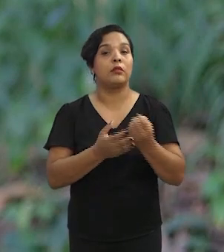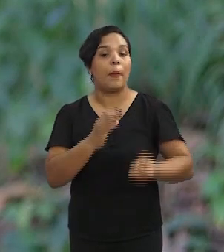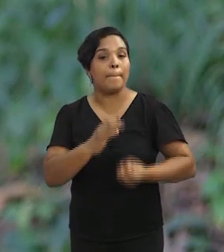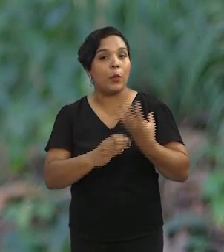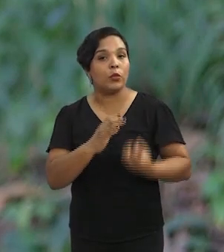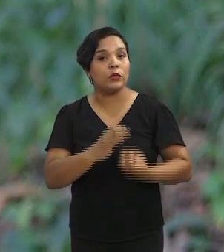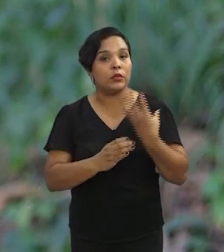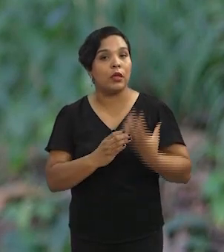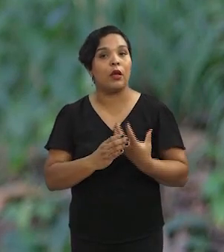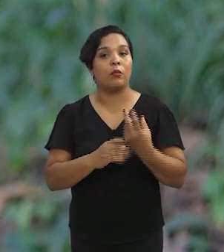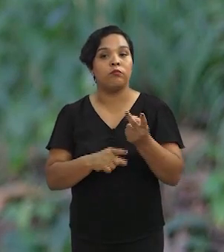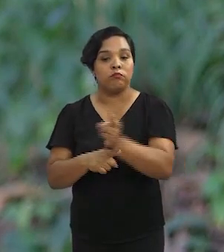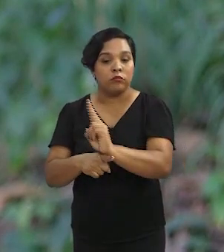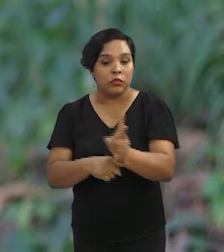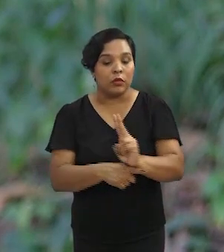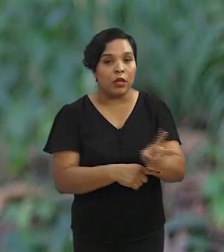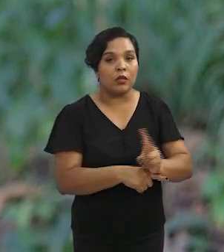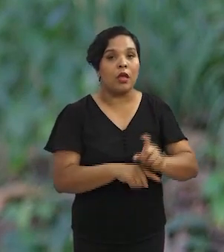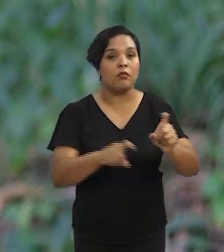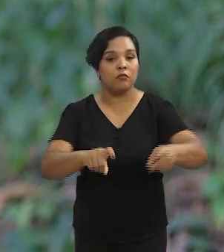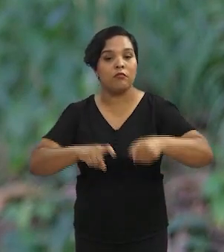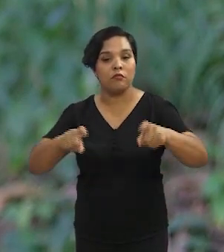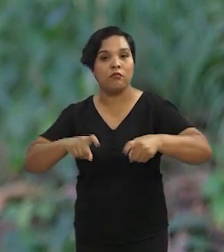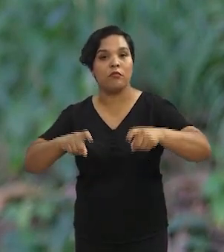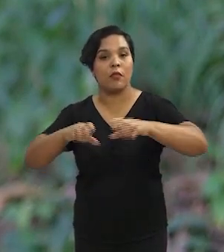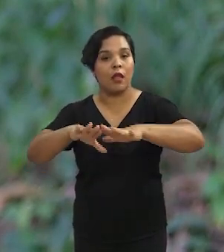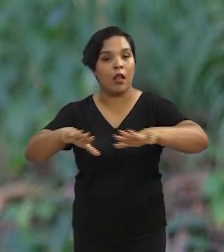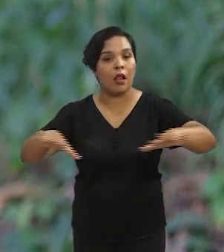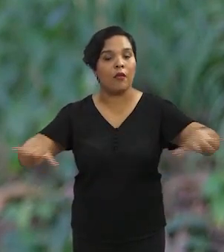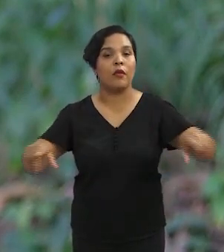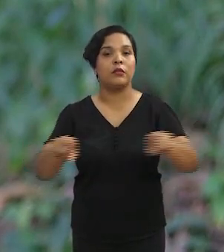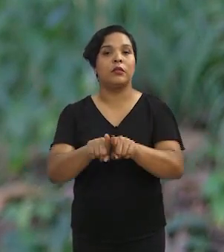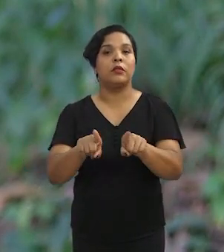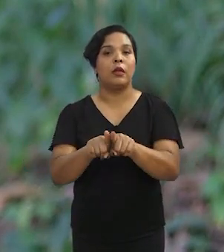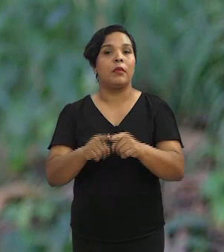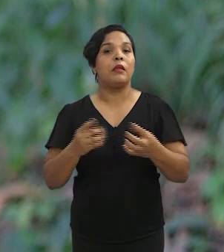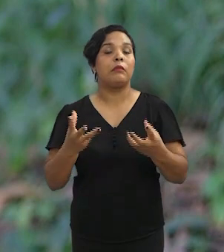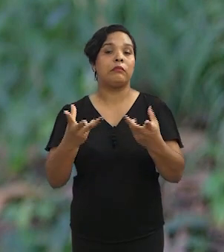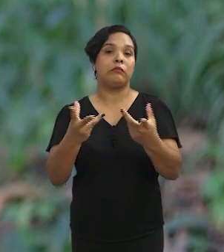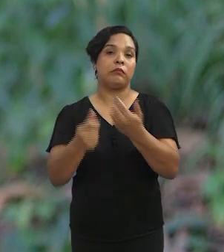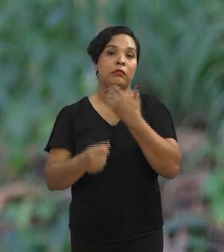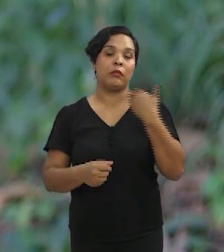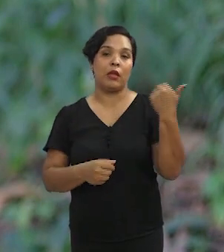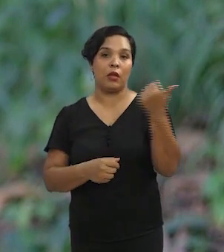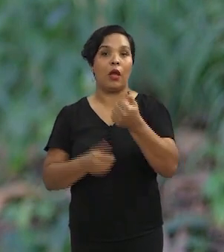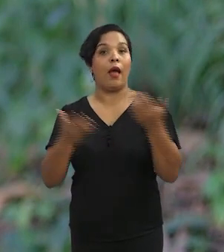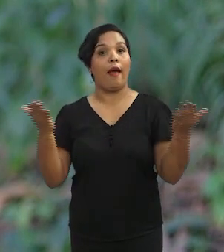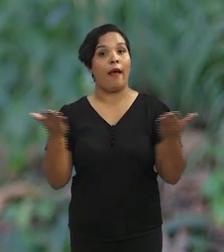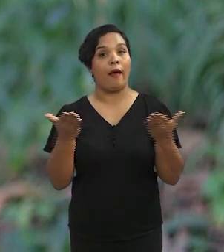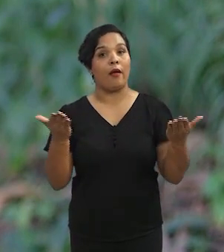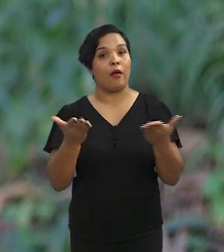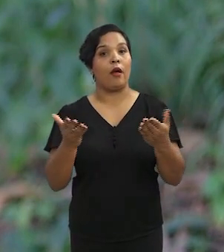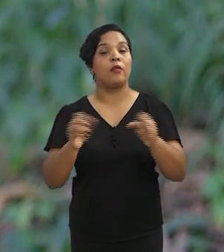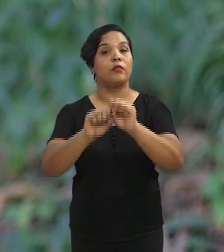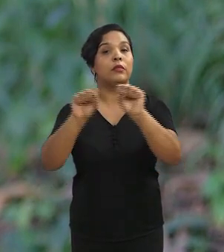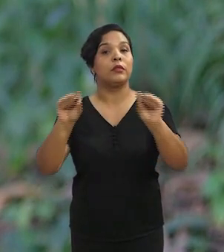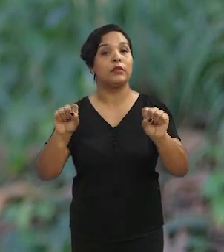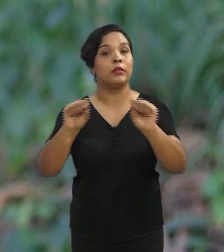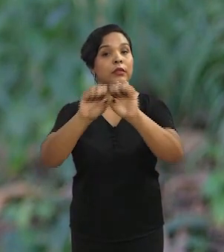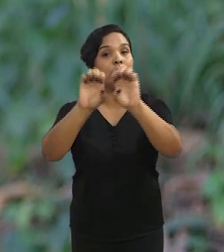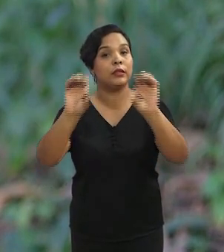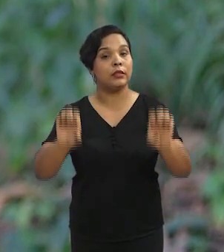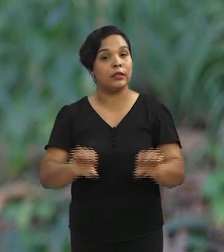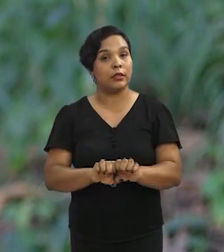sobre sua produção, monitorando lavouras e tornando os recursos de irrigação e insumos mais eficientes. Tudo isso através de um